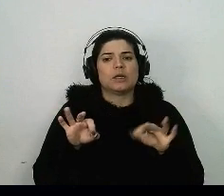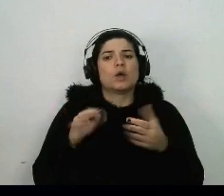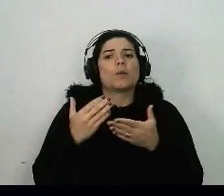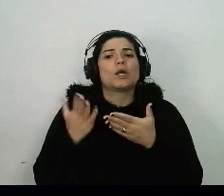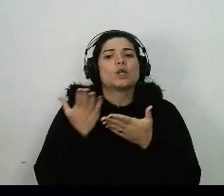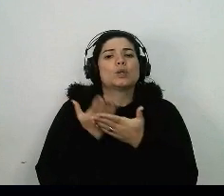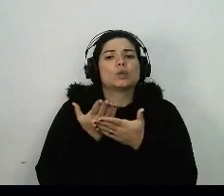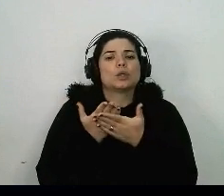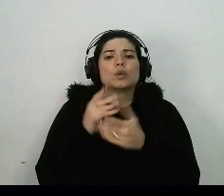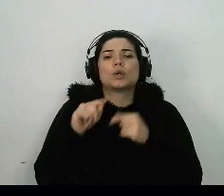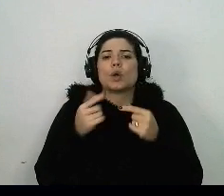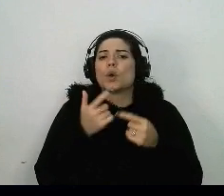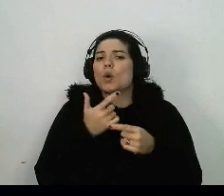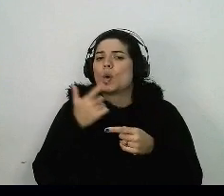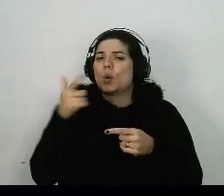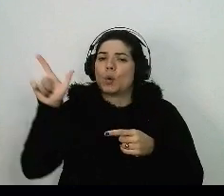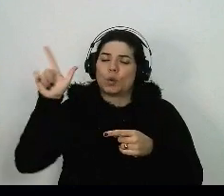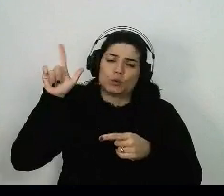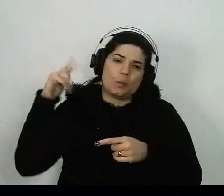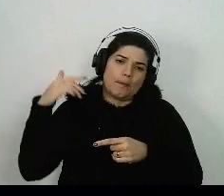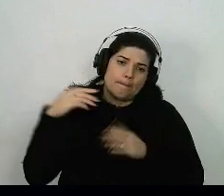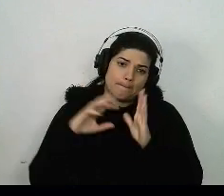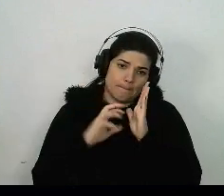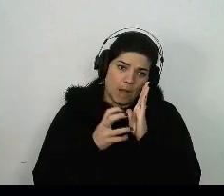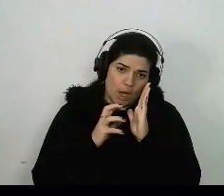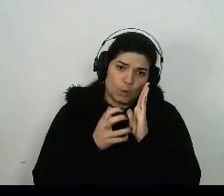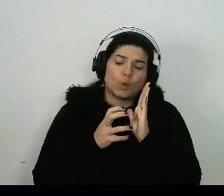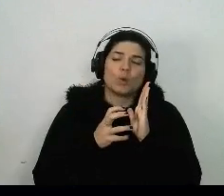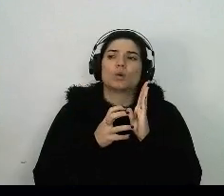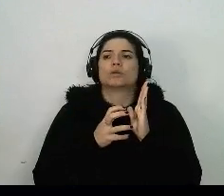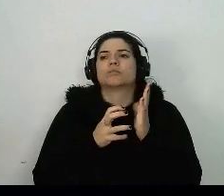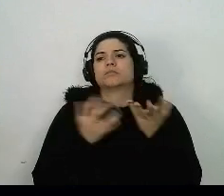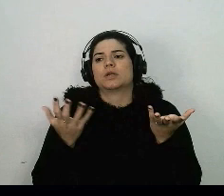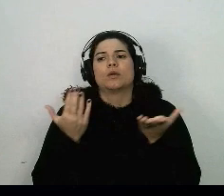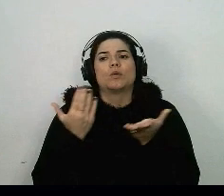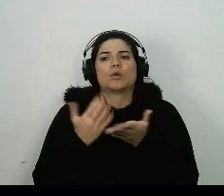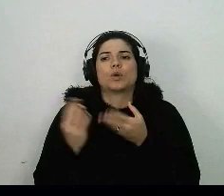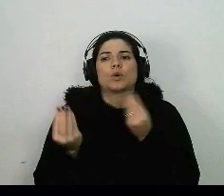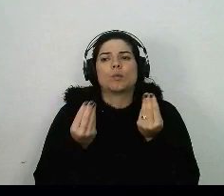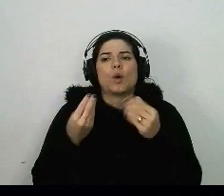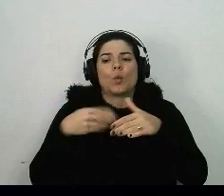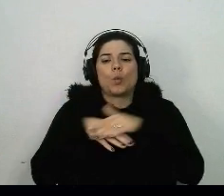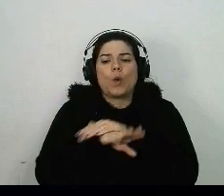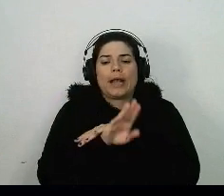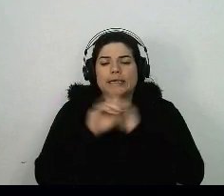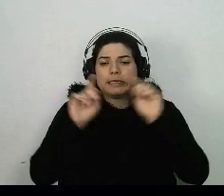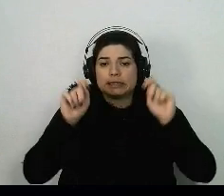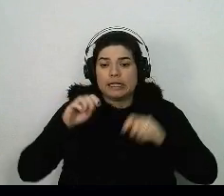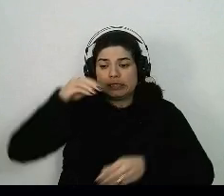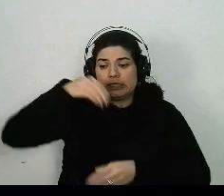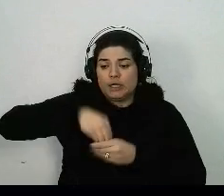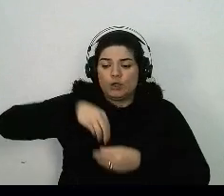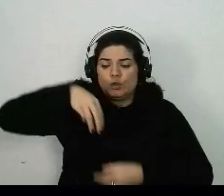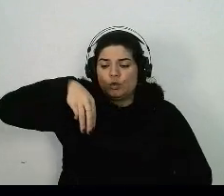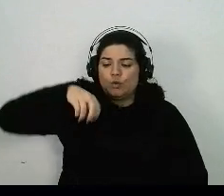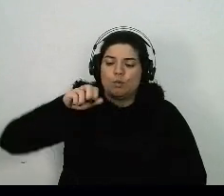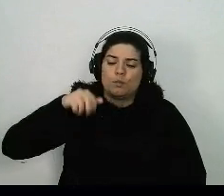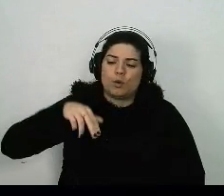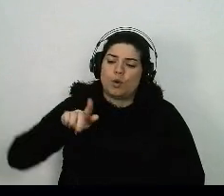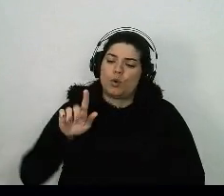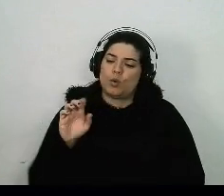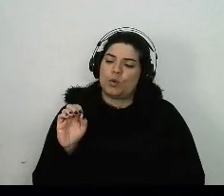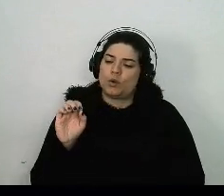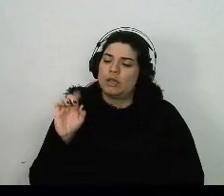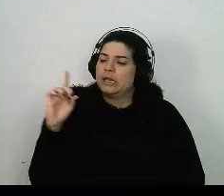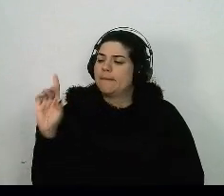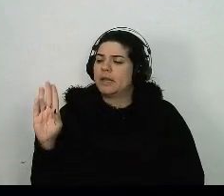Estudamos outros tipos de bancos de dados, estudamos como que a gente poderia fazer o armazenamento dentro do MongoDB e começar a pensar em outros